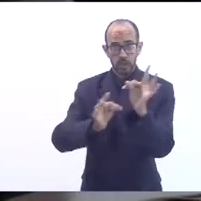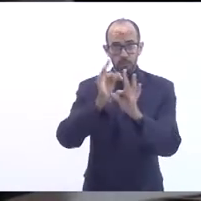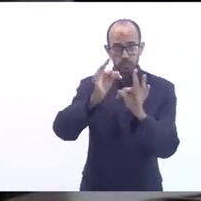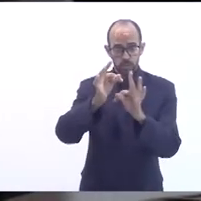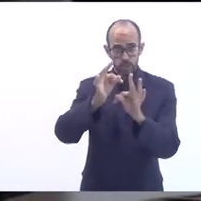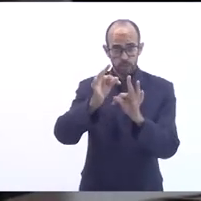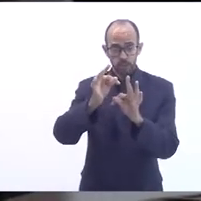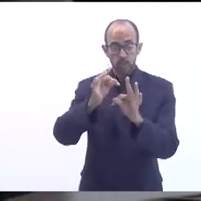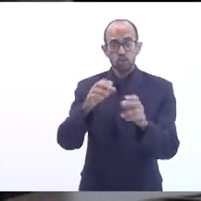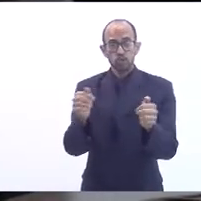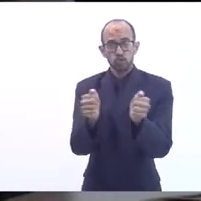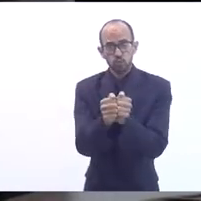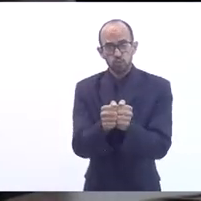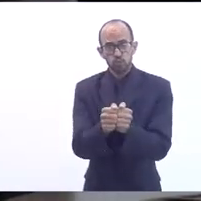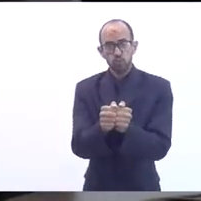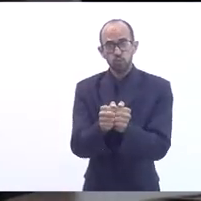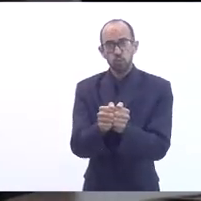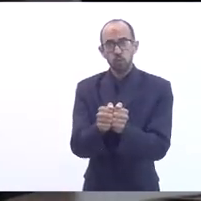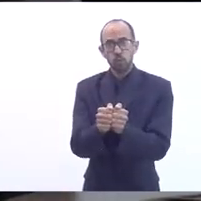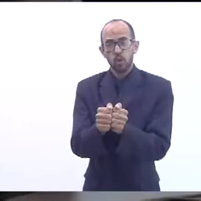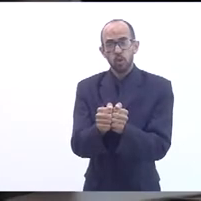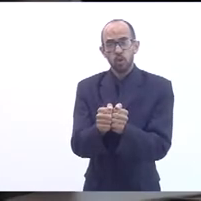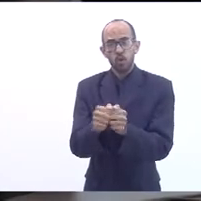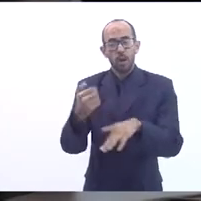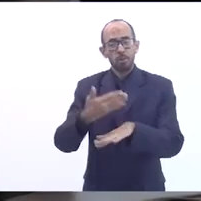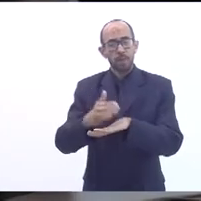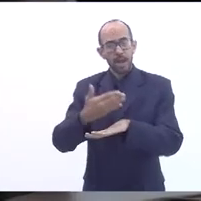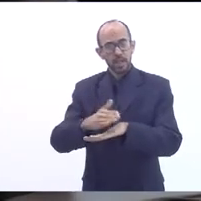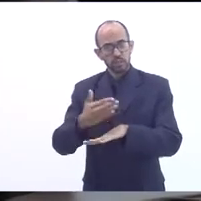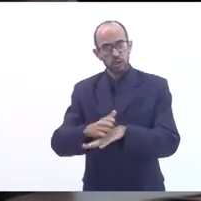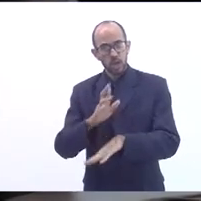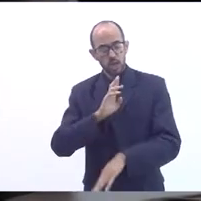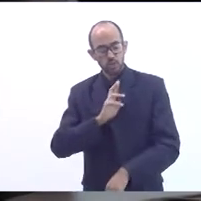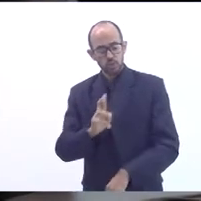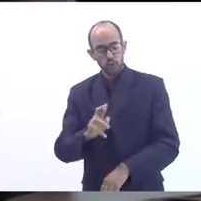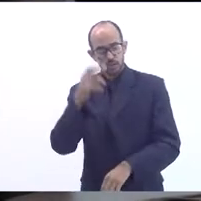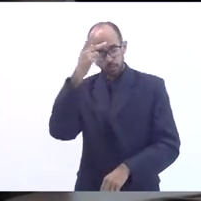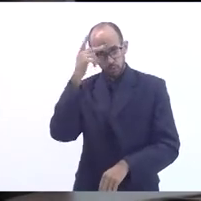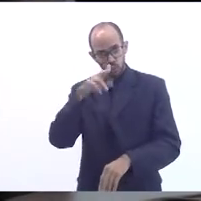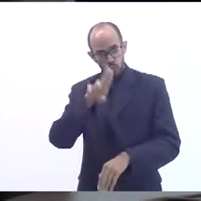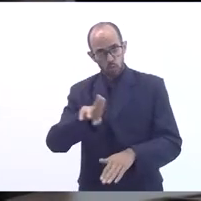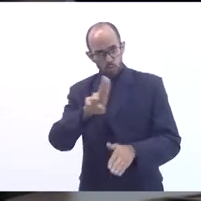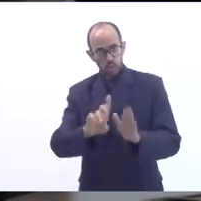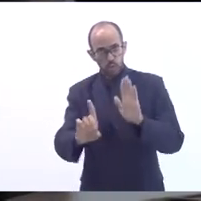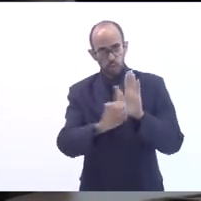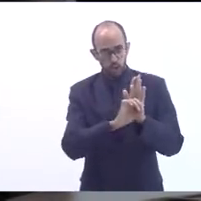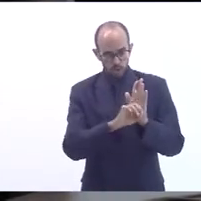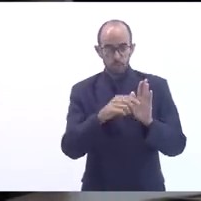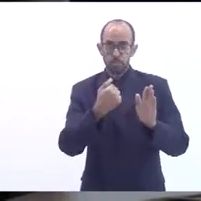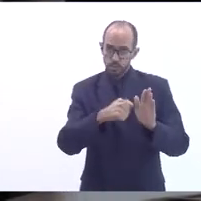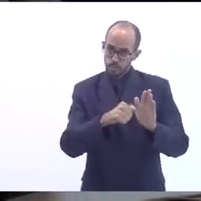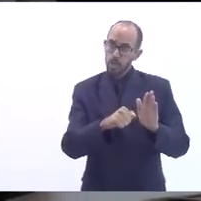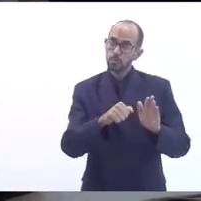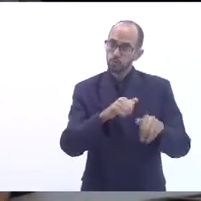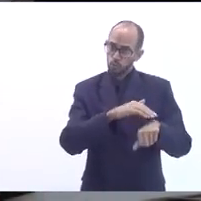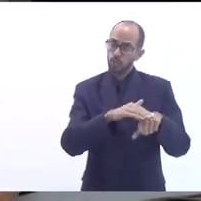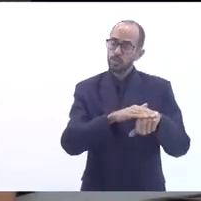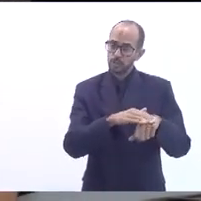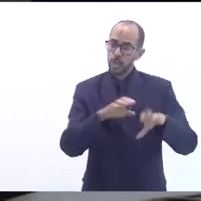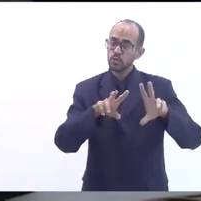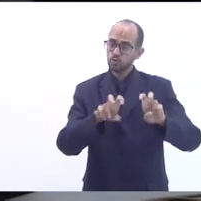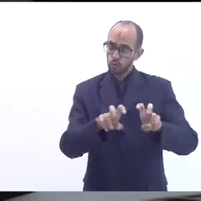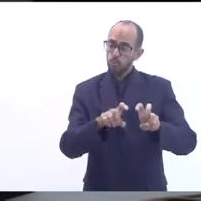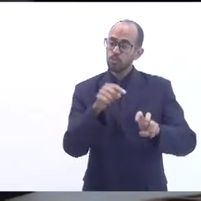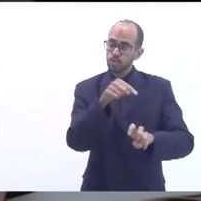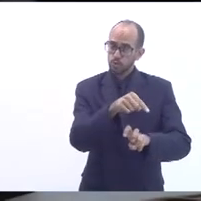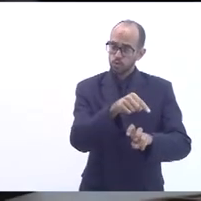espiritualidade da pessoa que faz uso de drogas precisamos avançar nesse ponto precisamos avançar